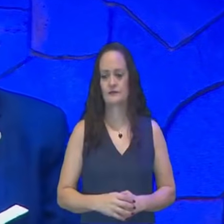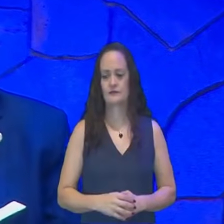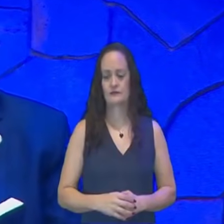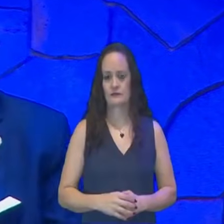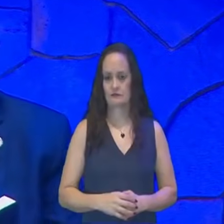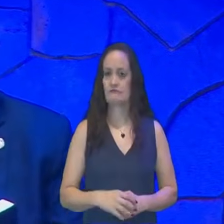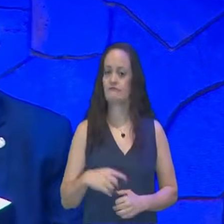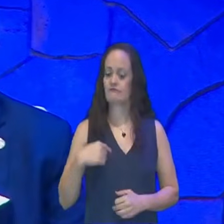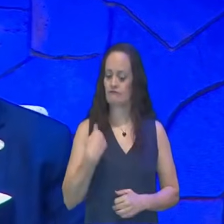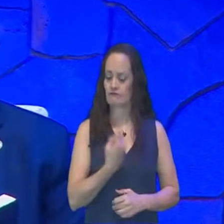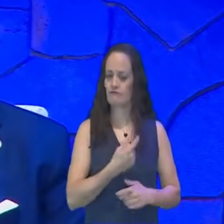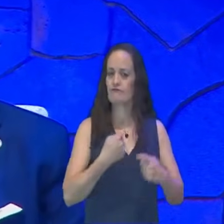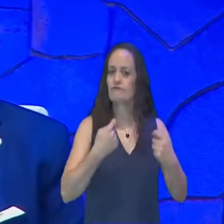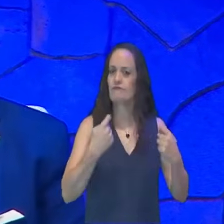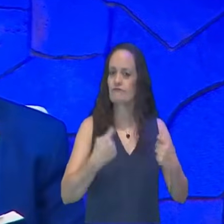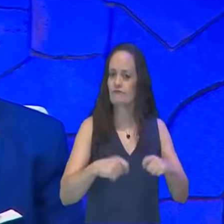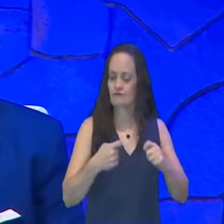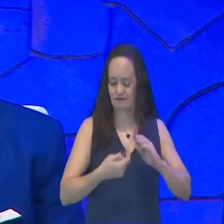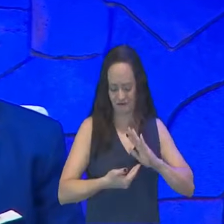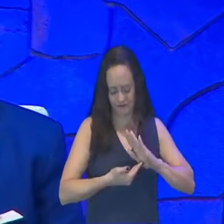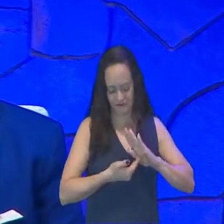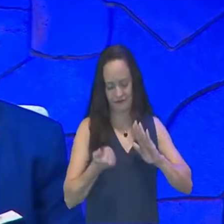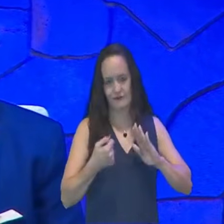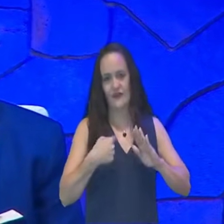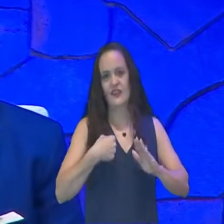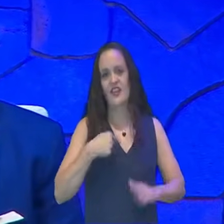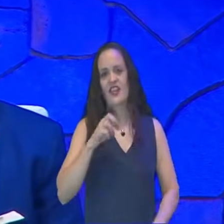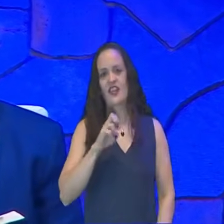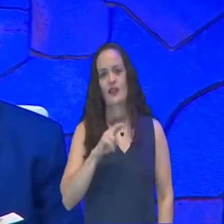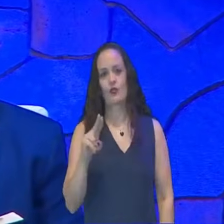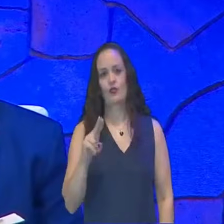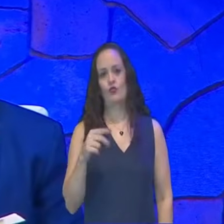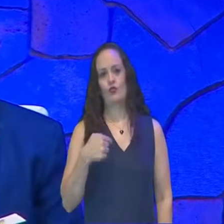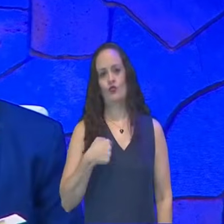É preciso destronar o eu,